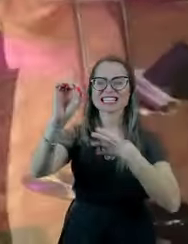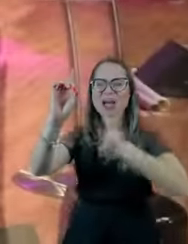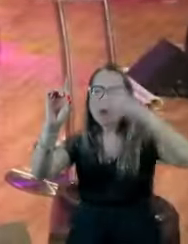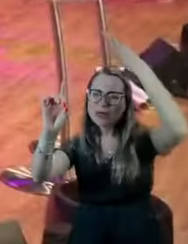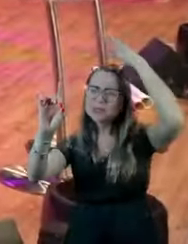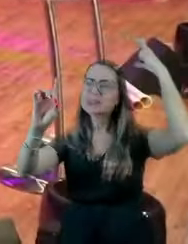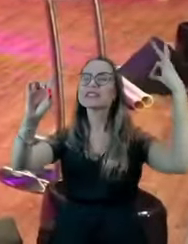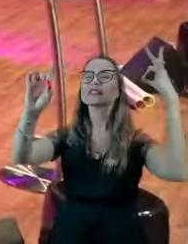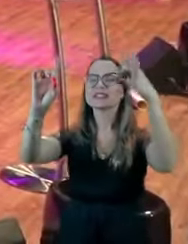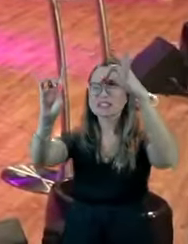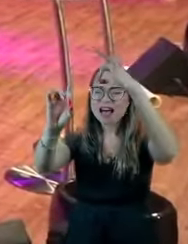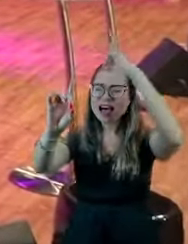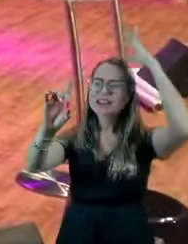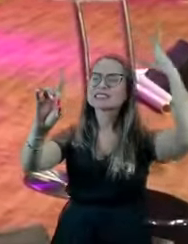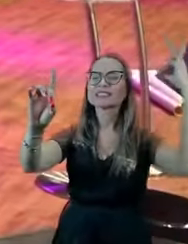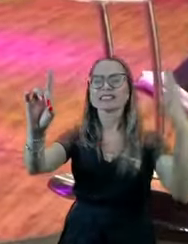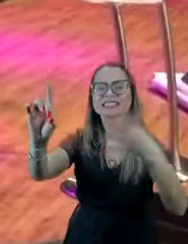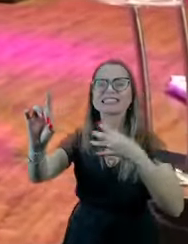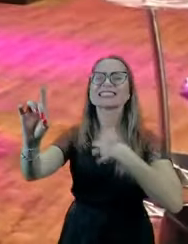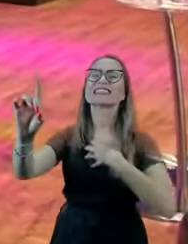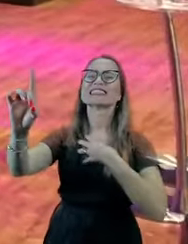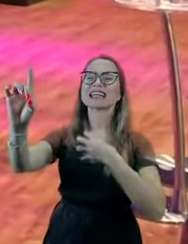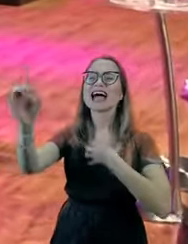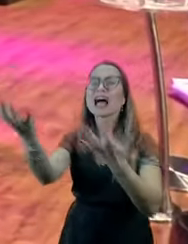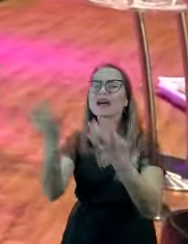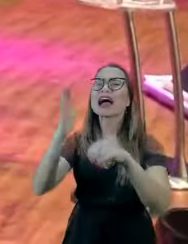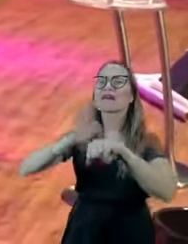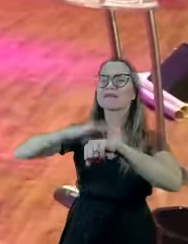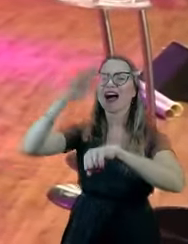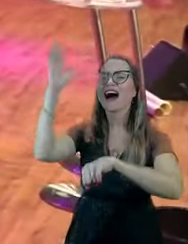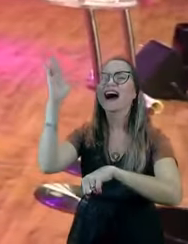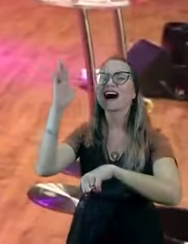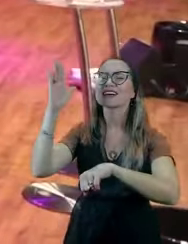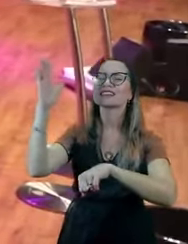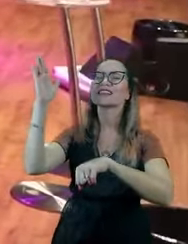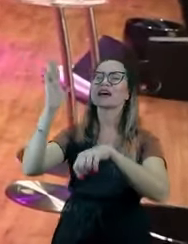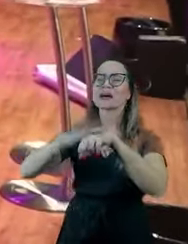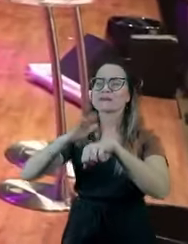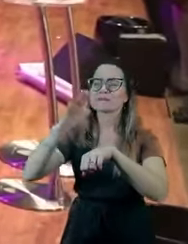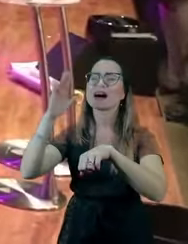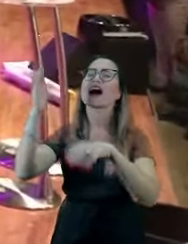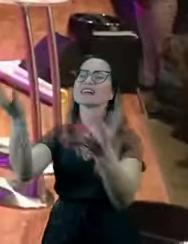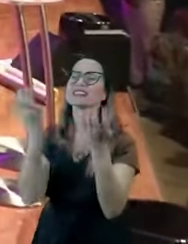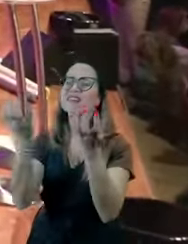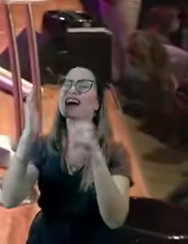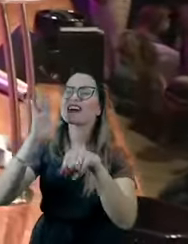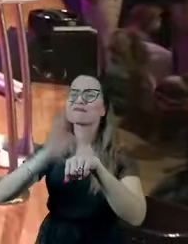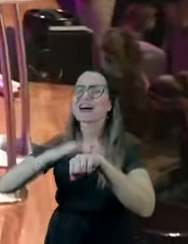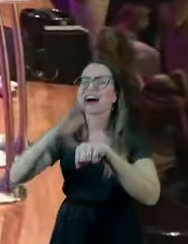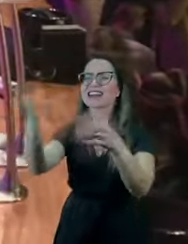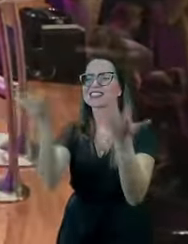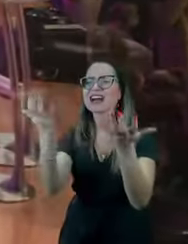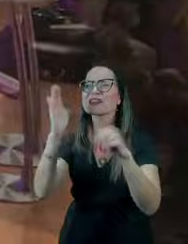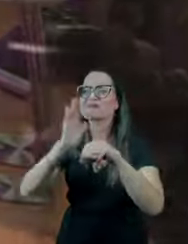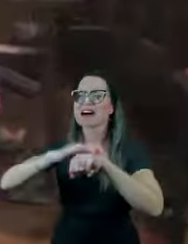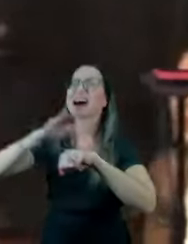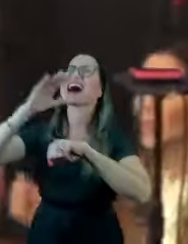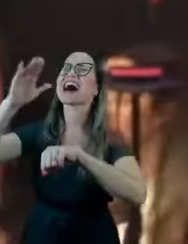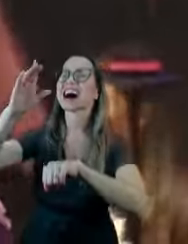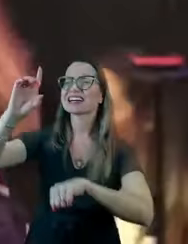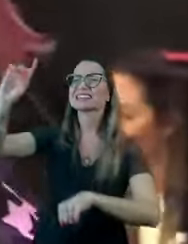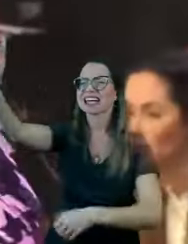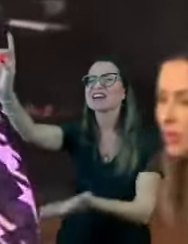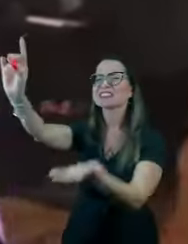Santo. Começa a dizer: Espírito Santo, eu quero mais, eu quero mais, eu quero mais, eu quero mais de